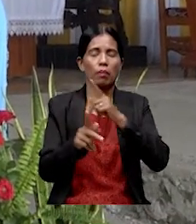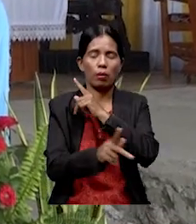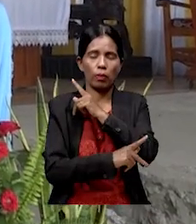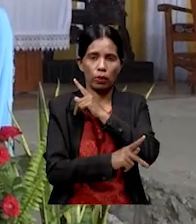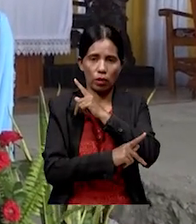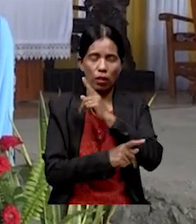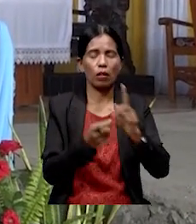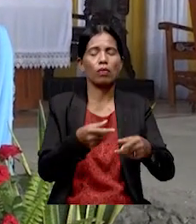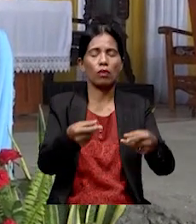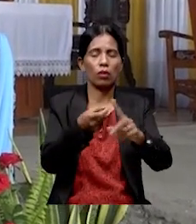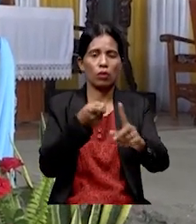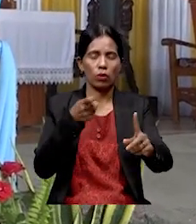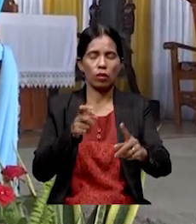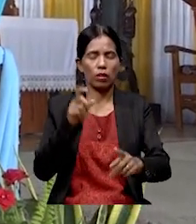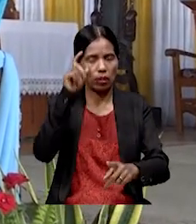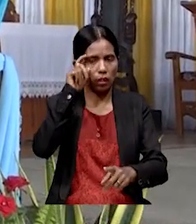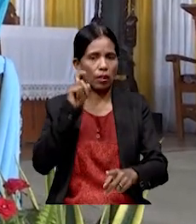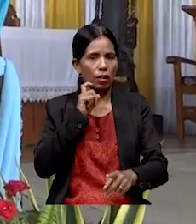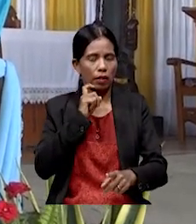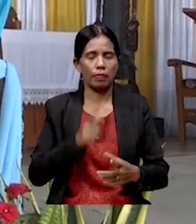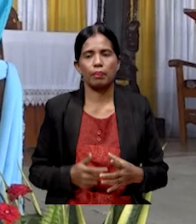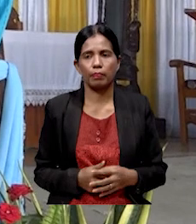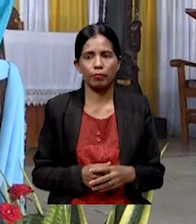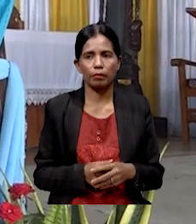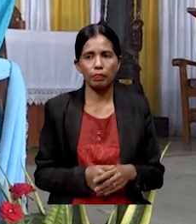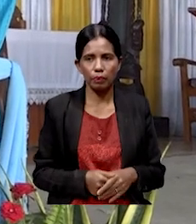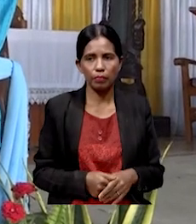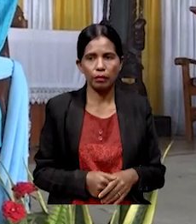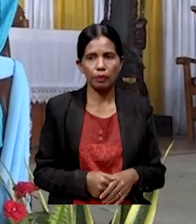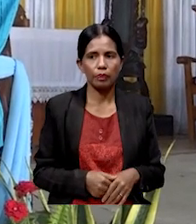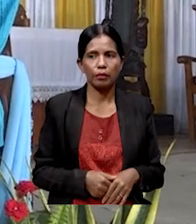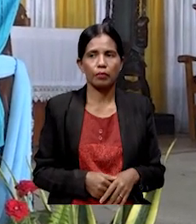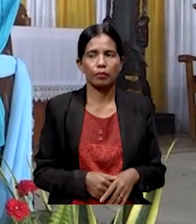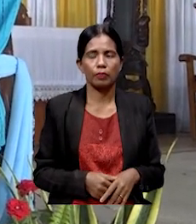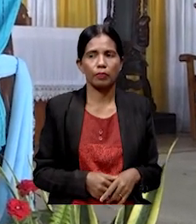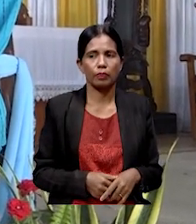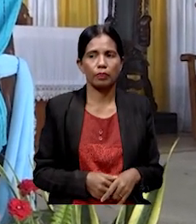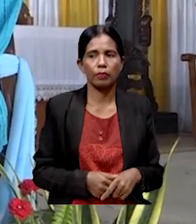Terras Novas, Portugal. Zimi Fernandes, Zvelda Costa, Ziemen.